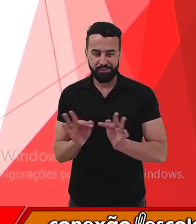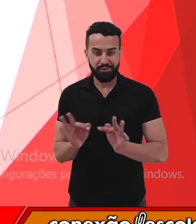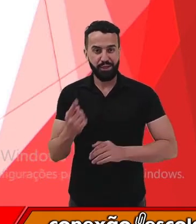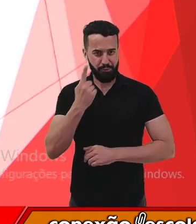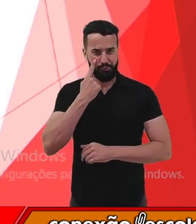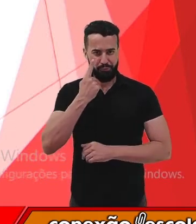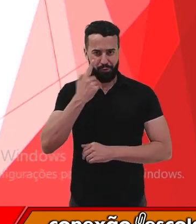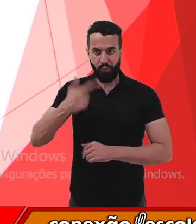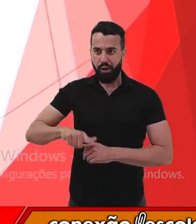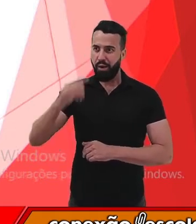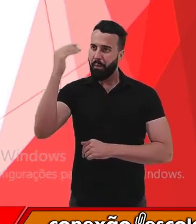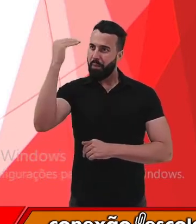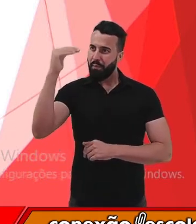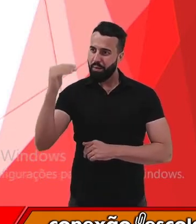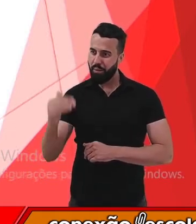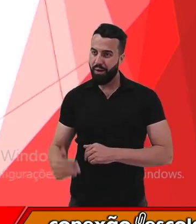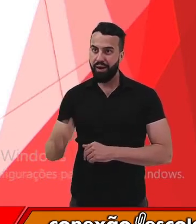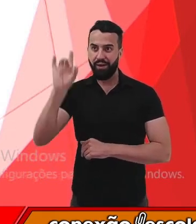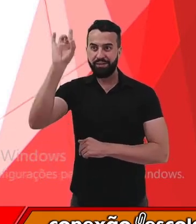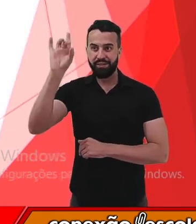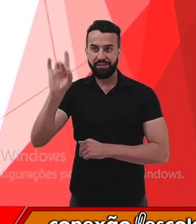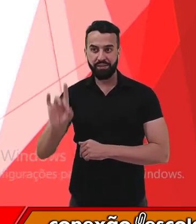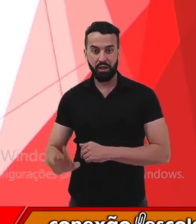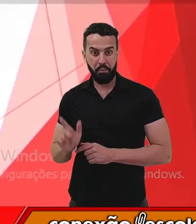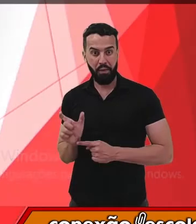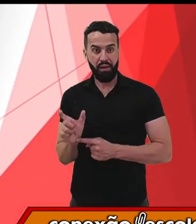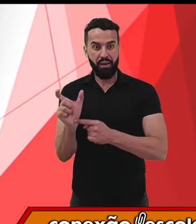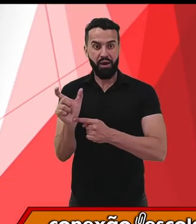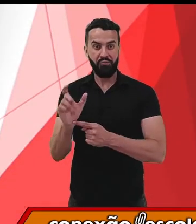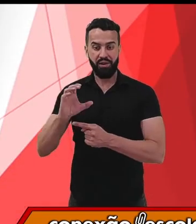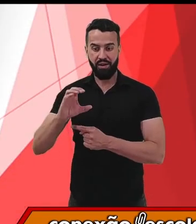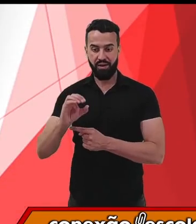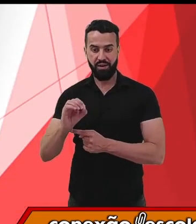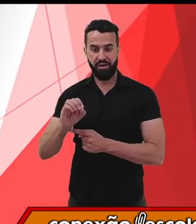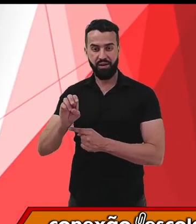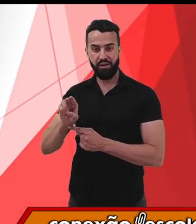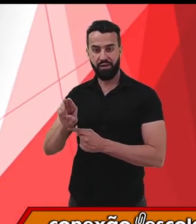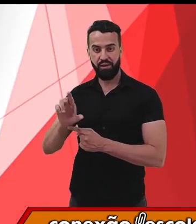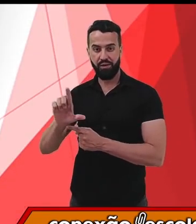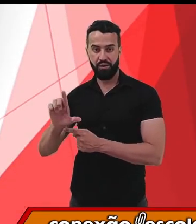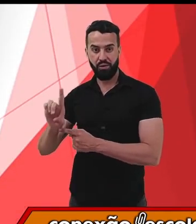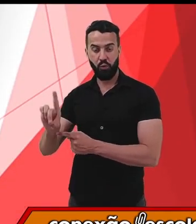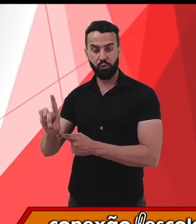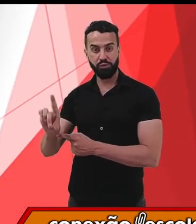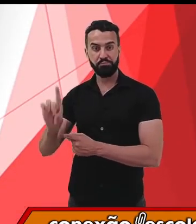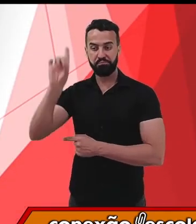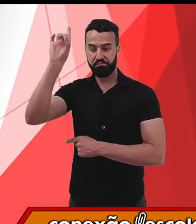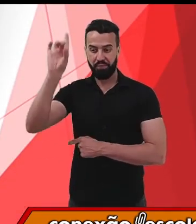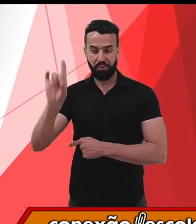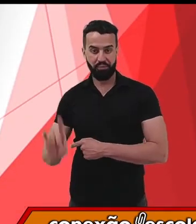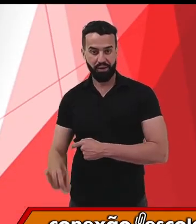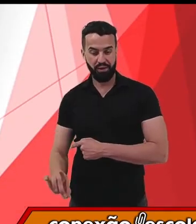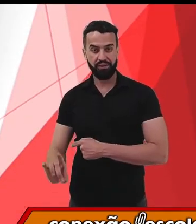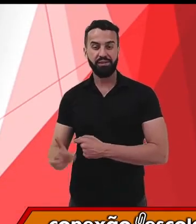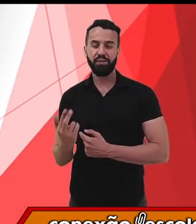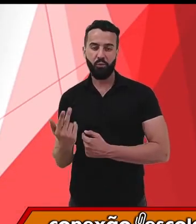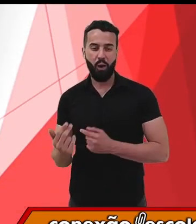novamente utiliza apenas could para todos os sujeitos, certo? Assim como